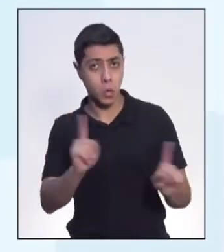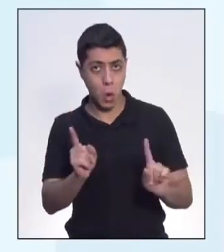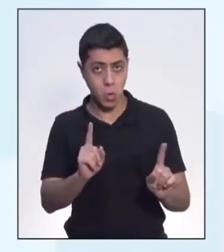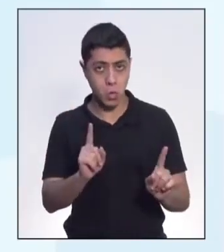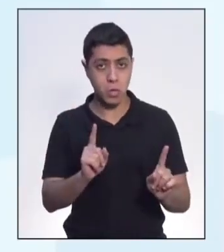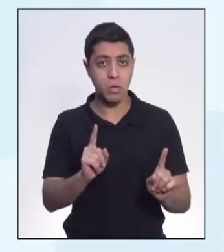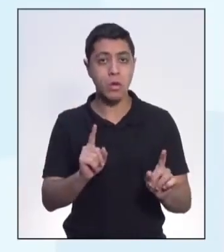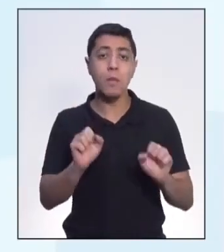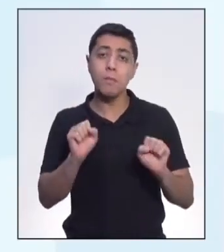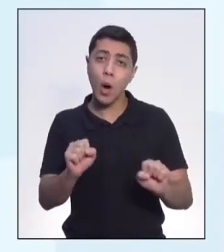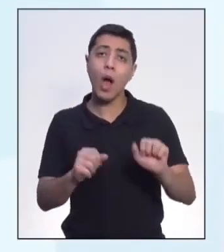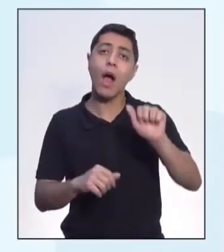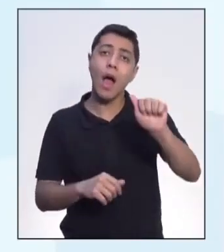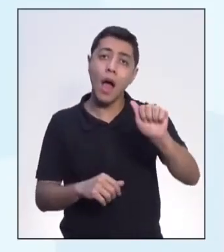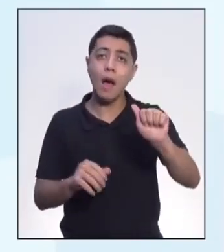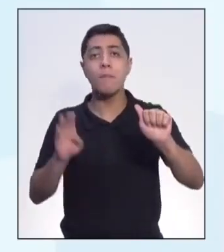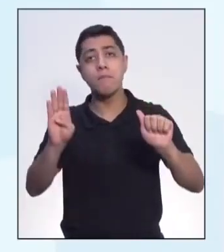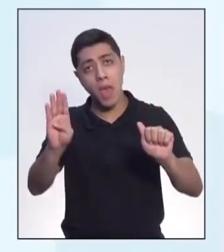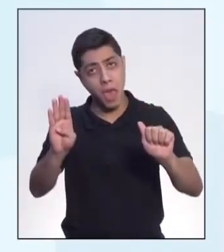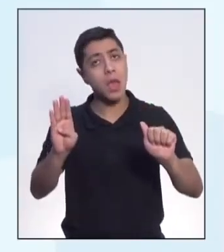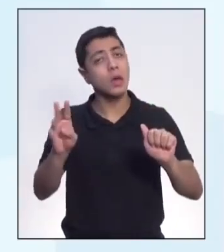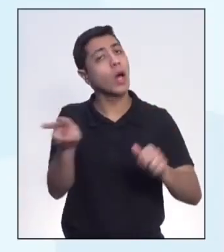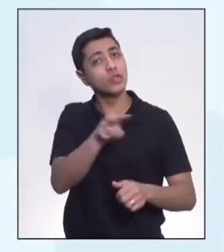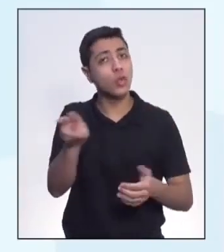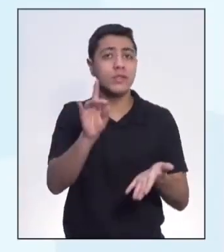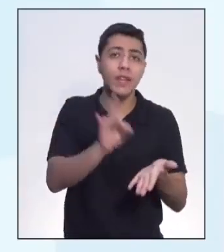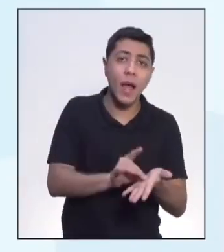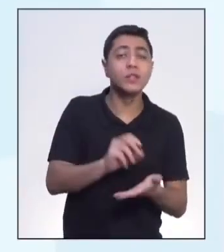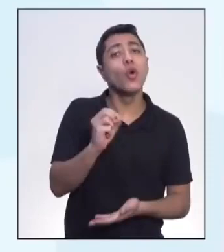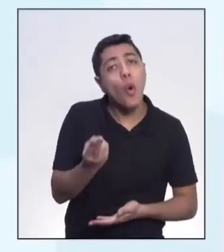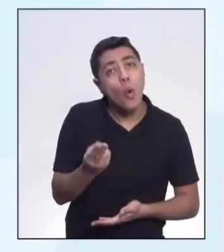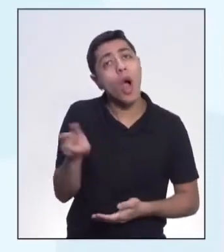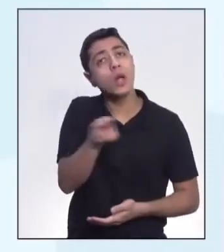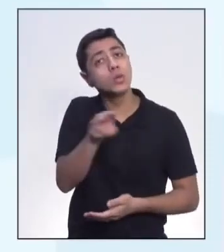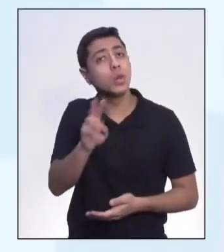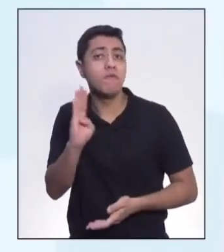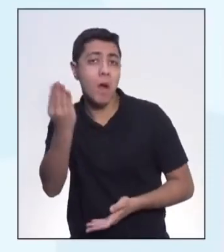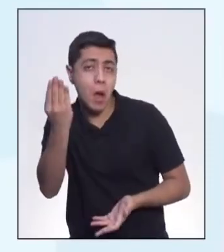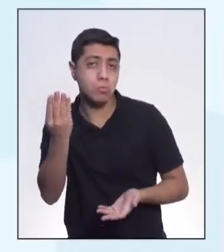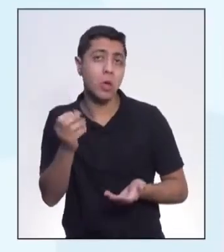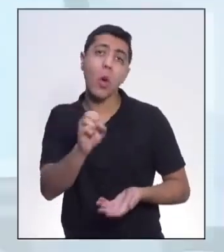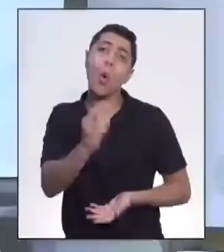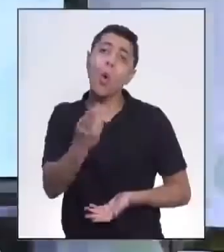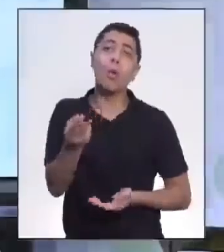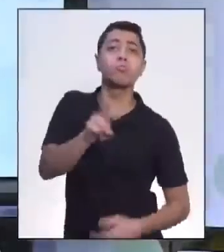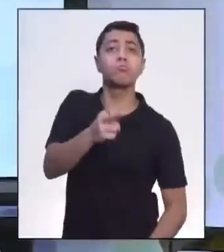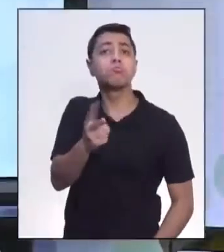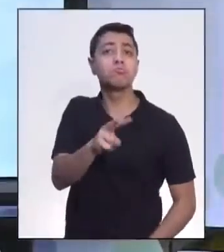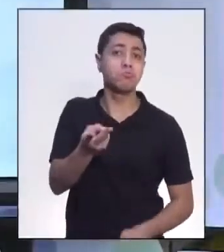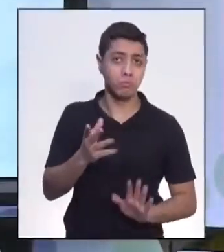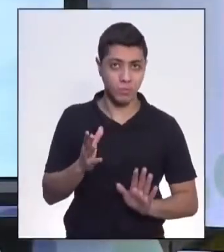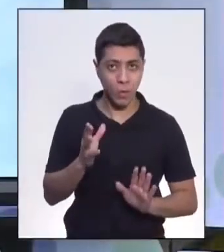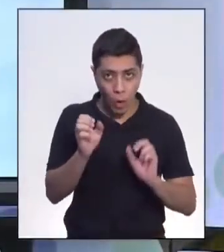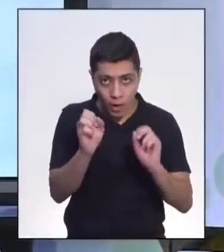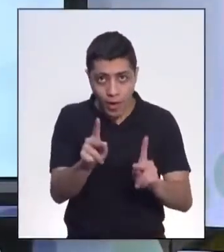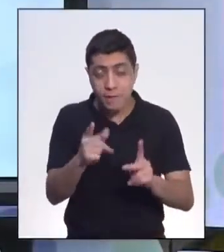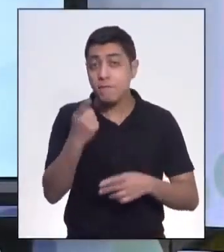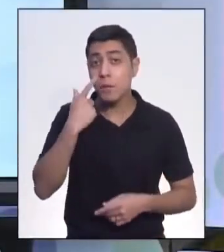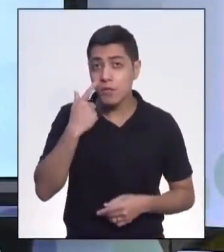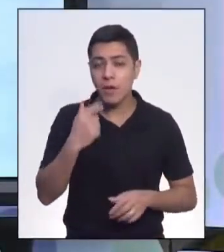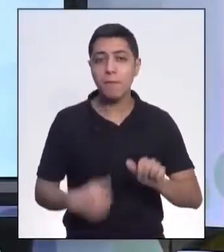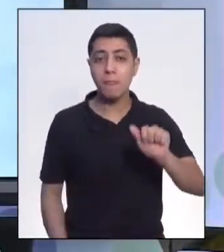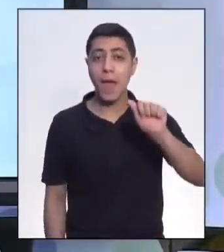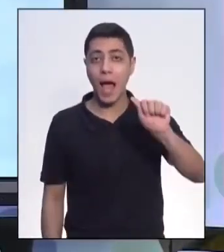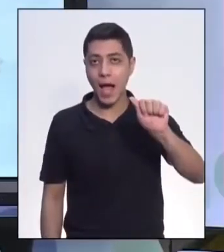pode ser que as duas sejam verdadeiras, as duas falsas, vamos descobrir. O que ele quer no item A? Vem aqui comigo, por favor, para eu mostrar, para eu poder dar uma explicaçãozinha.